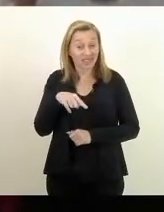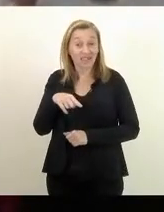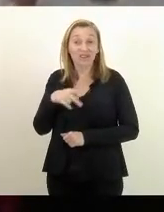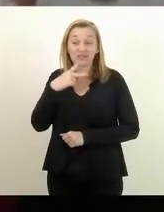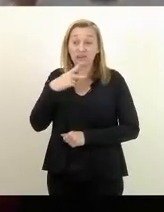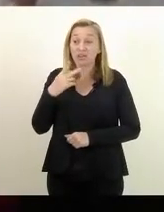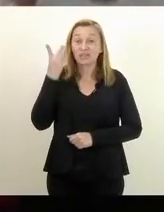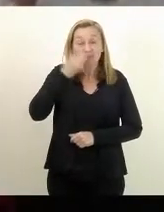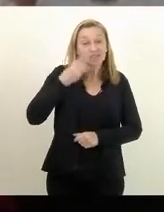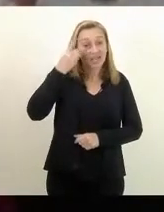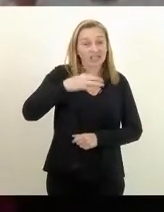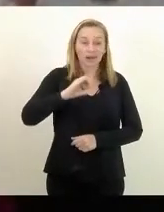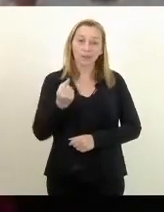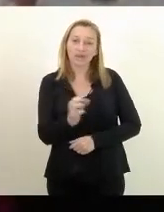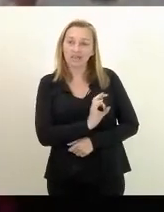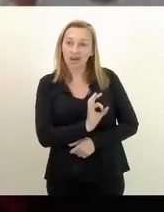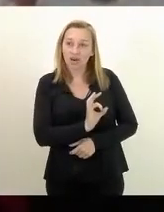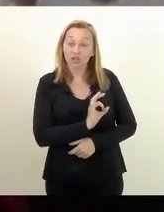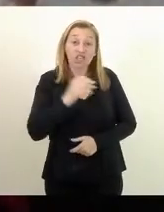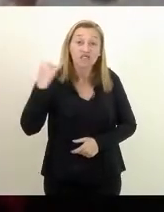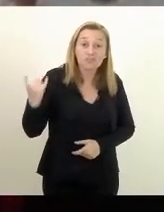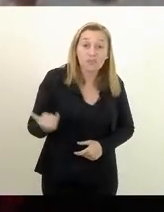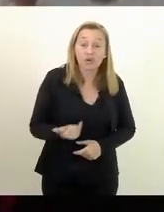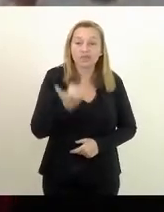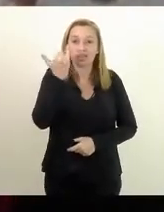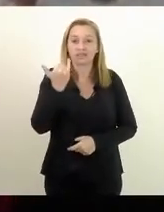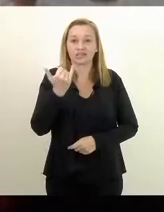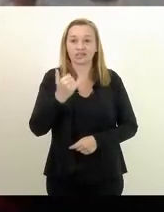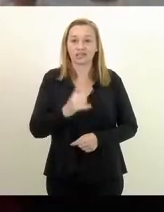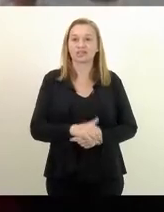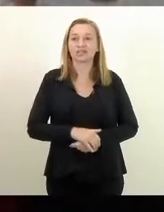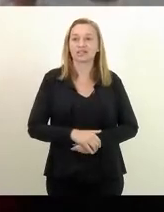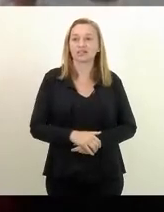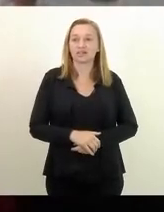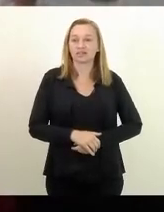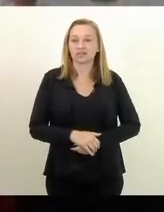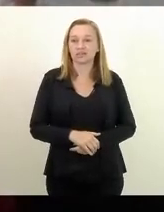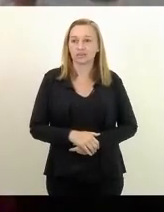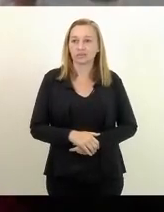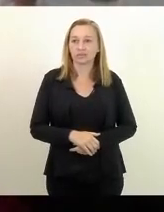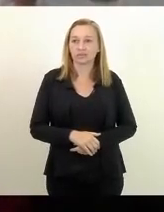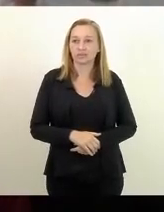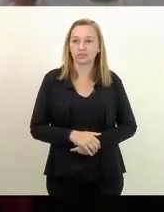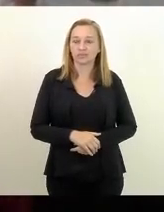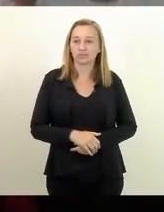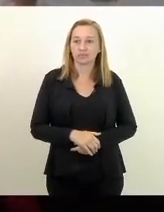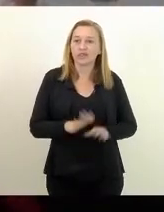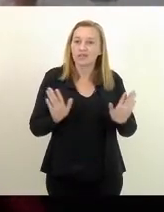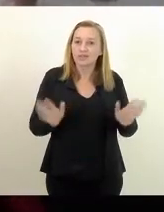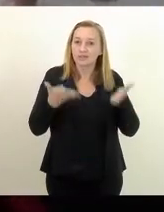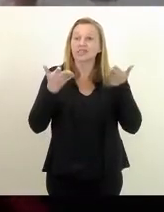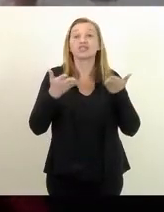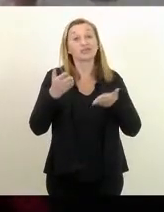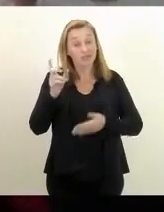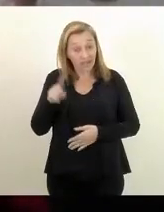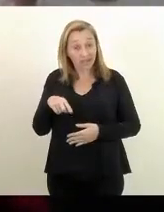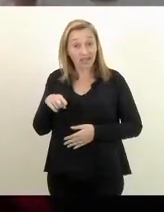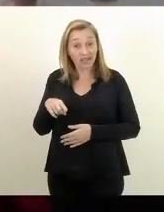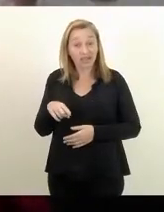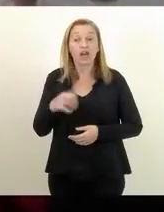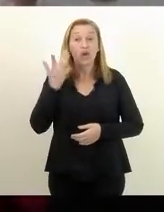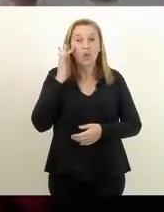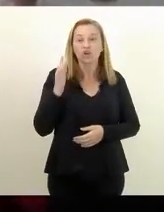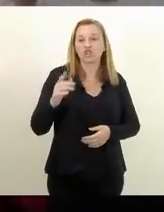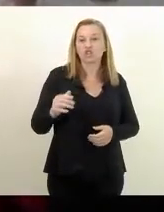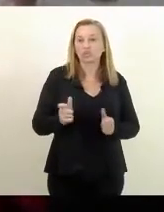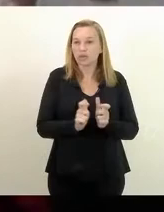a deputada Marta Rocha, a importância dessa iniciativa. Acho que